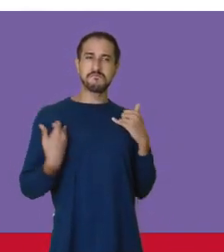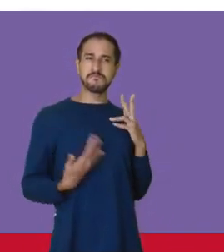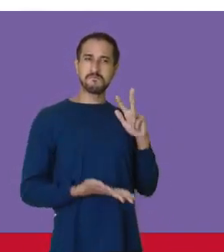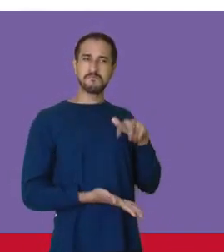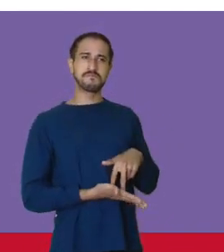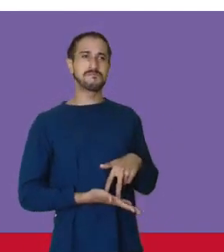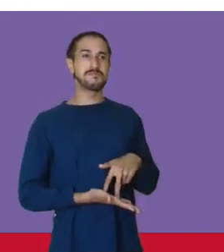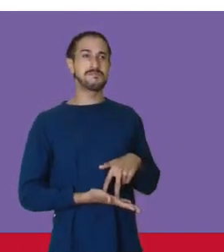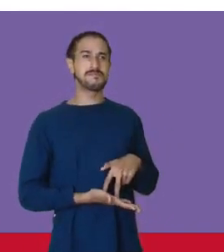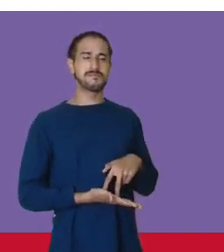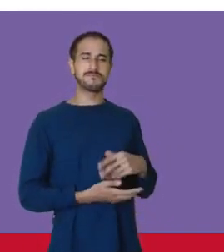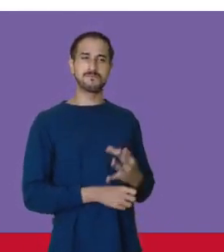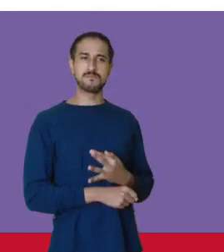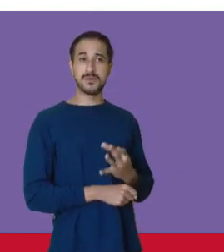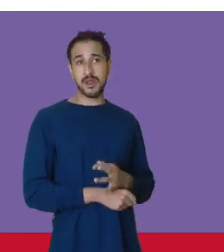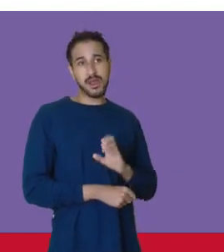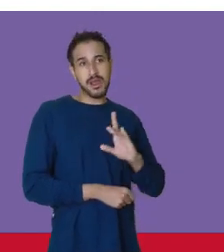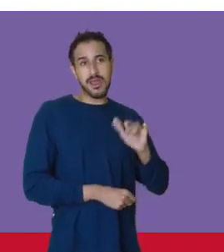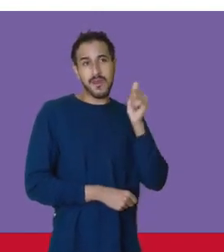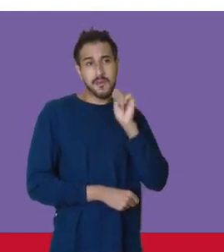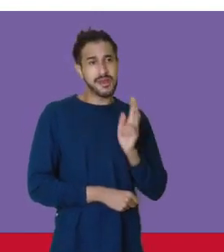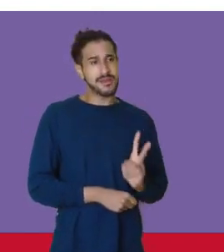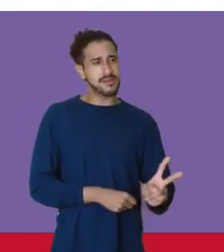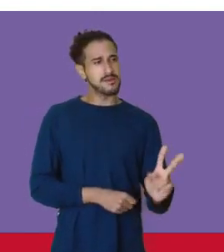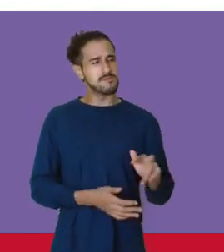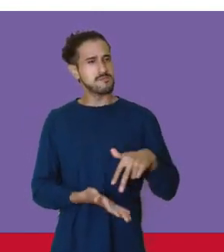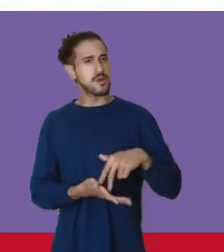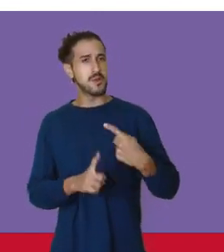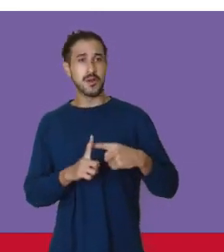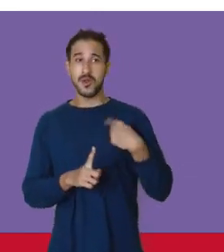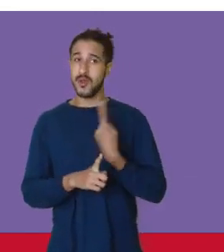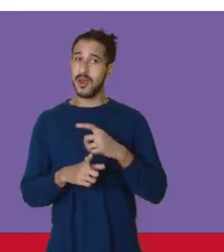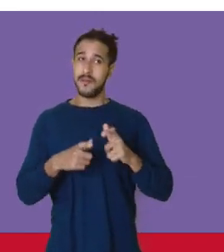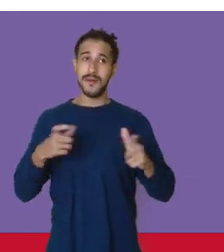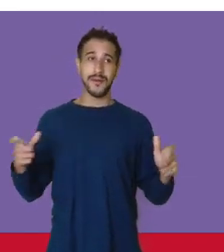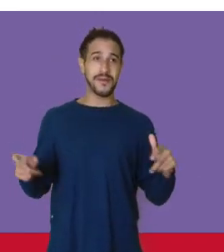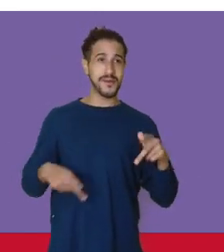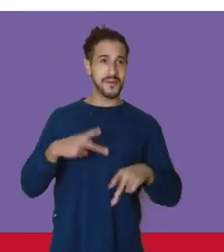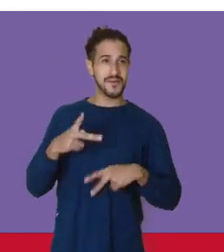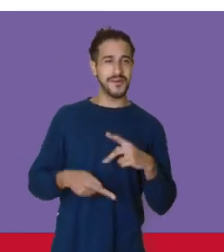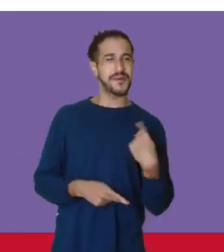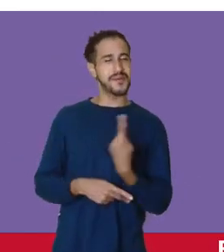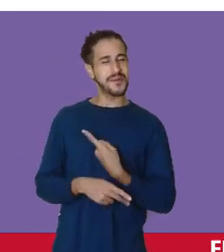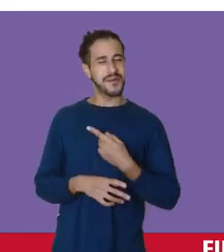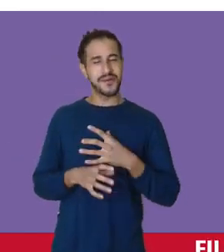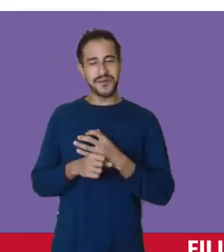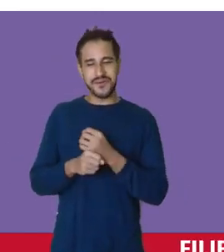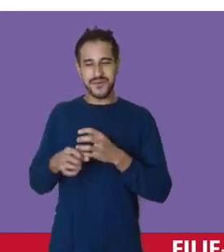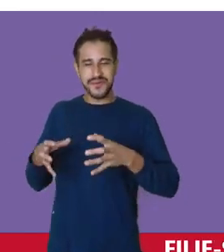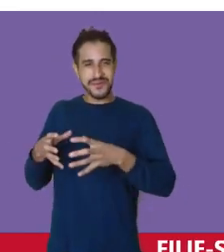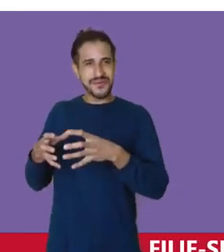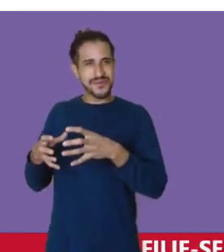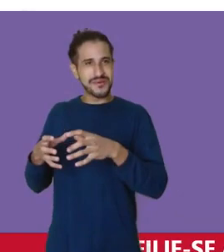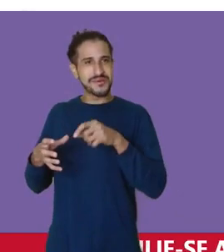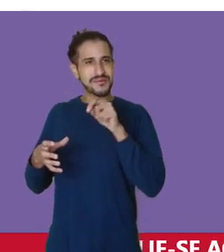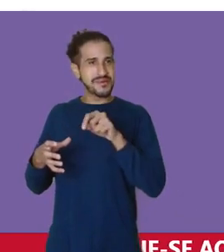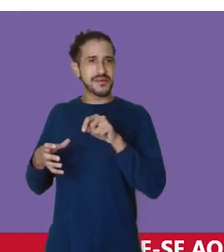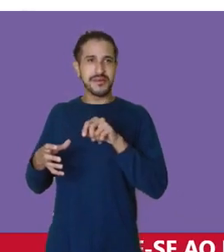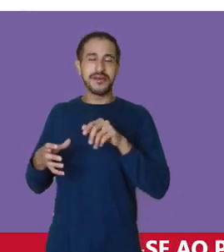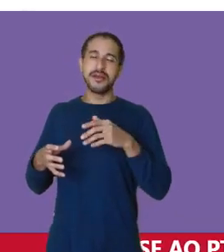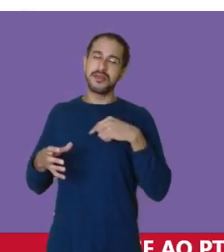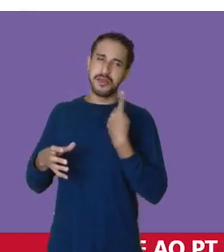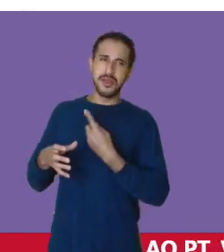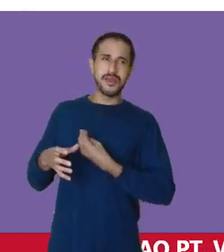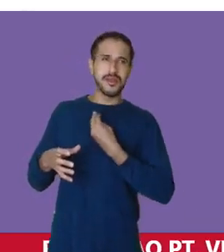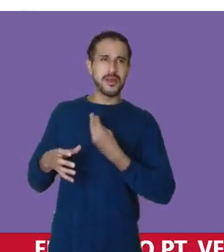pé desse lugar. E óbvio que as mulheres sempre estiveram à frente, porque somos a maioria da população. Somos aquelas que, não é à toa que